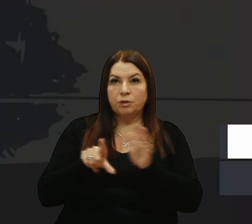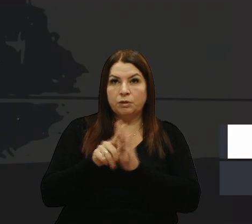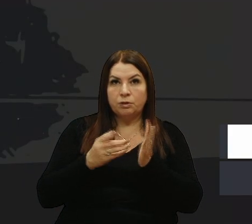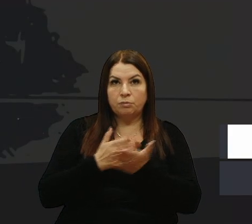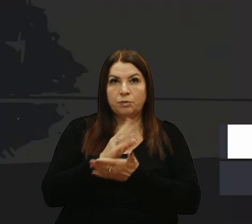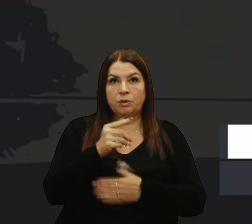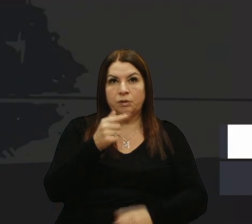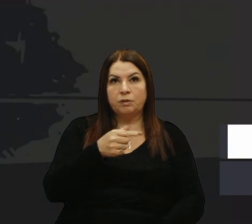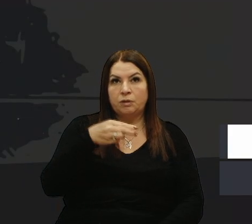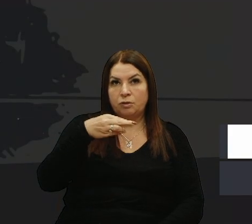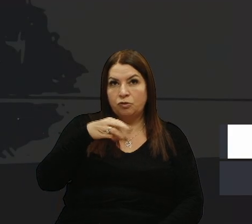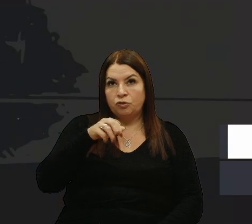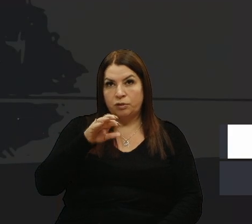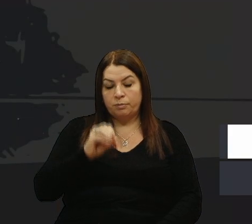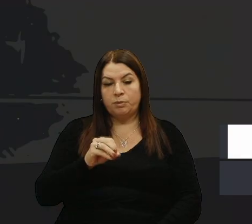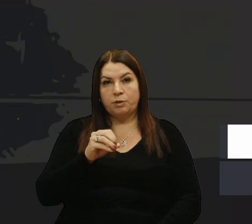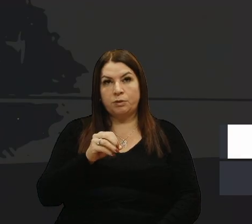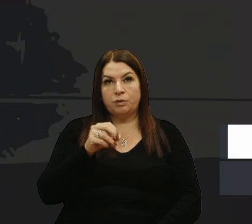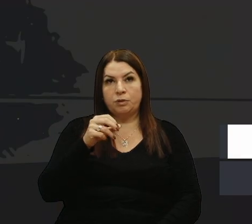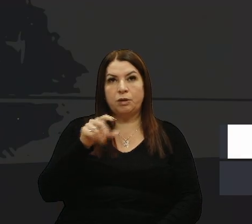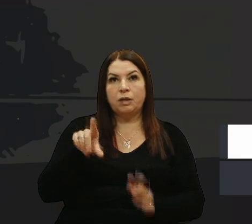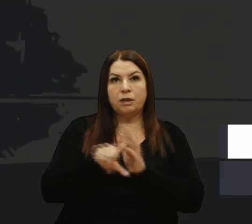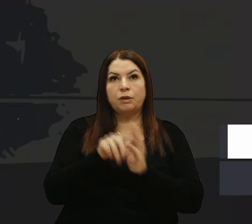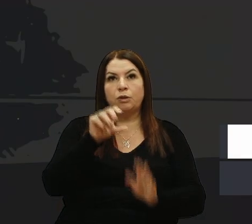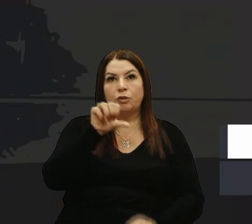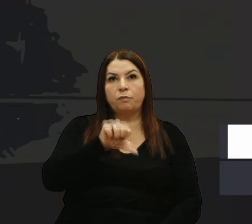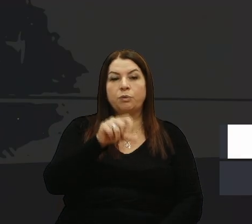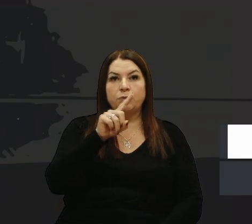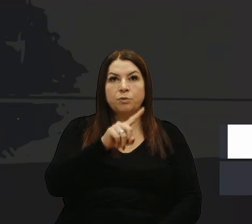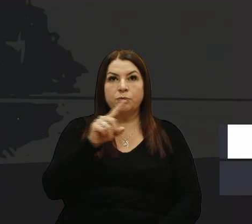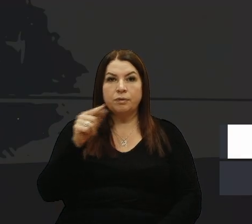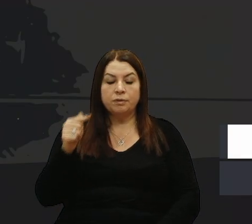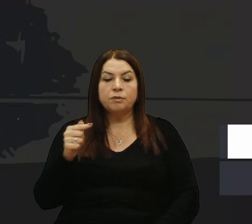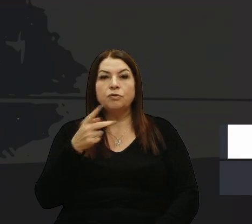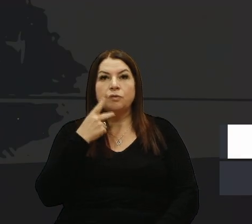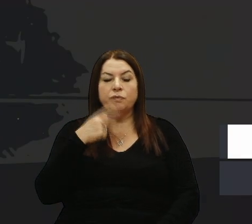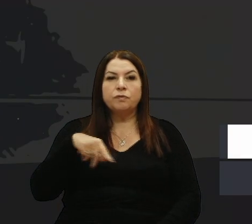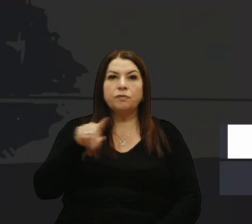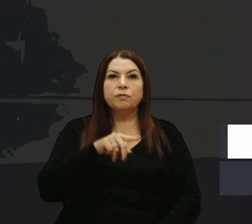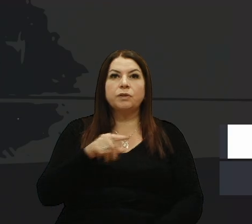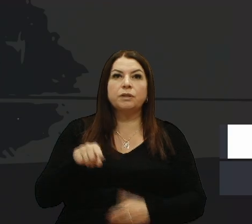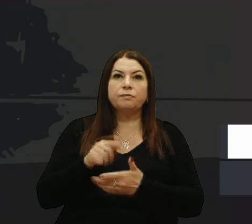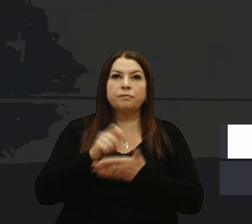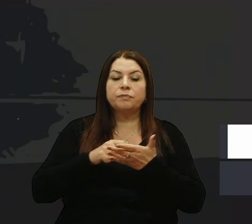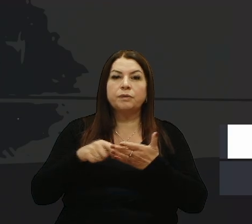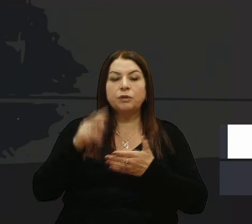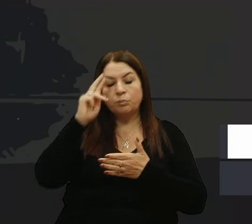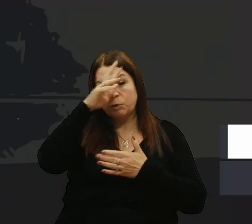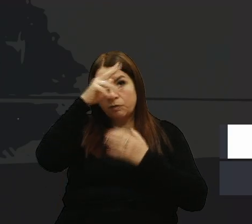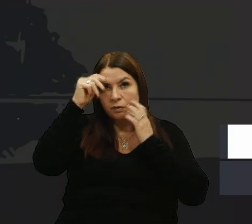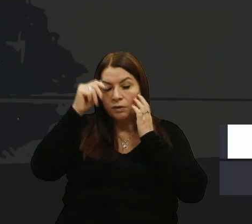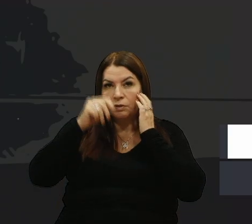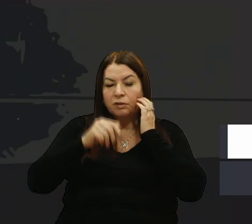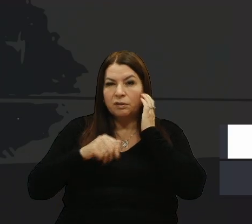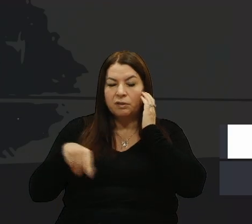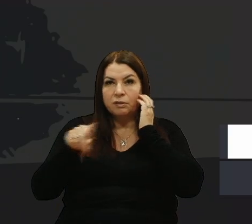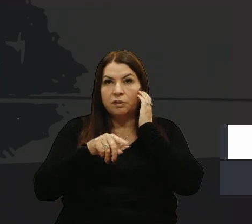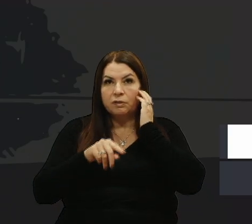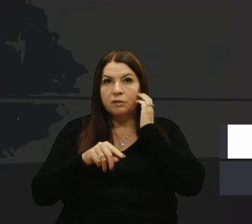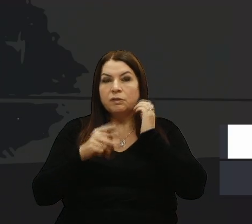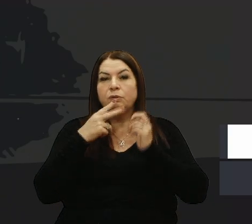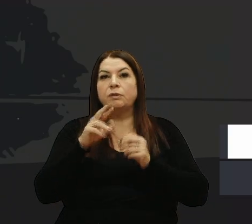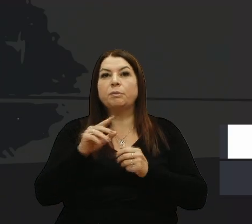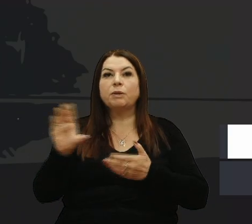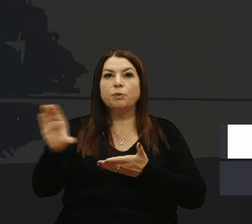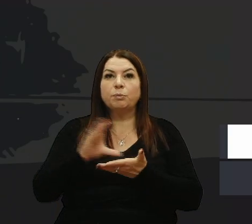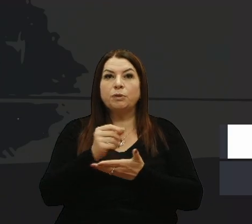7 de maio de 2024, a Lei 9.117, que diz, que foi sancionada pelo prefeito, tá? Que fala, o